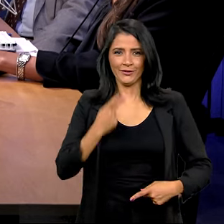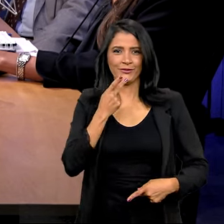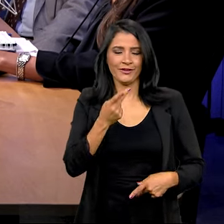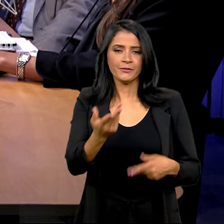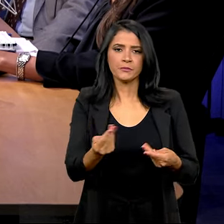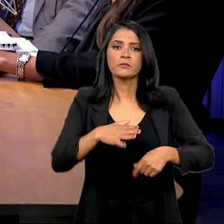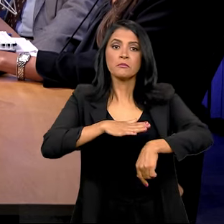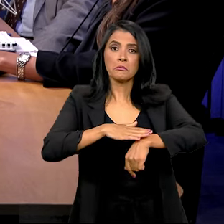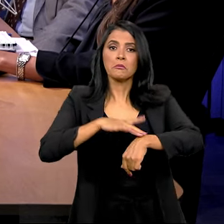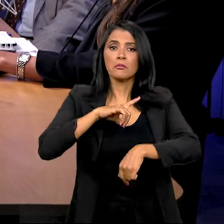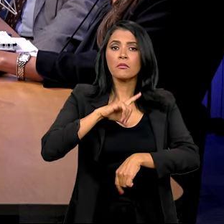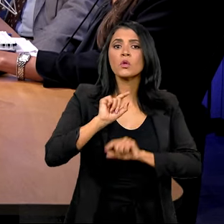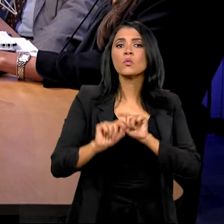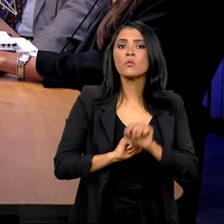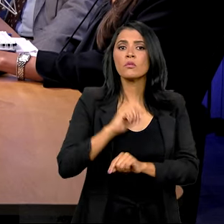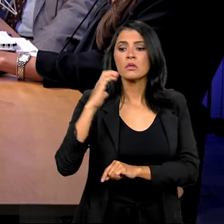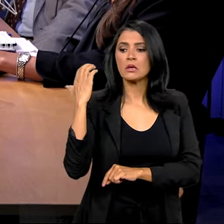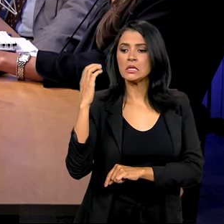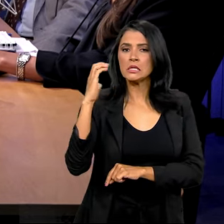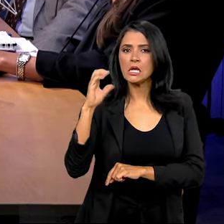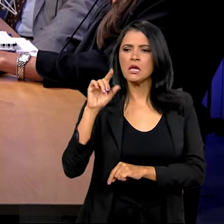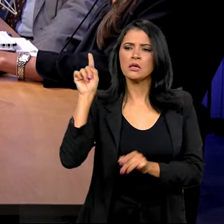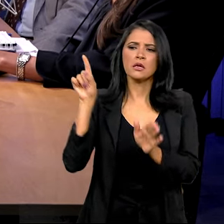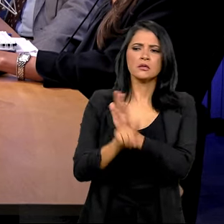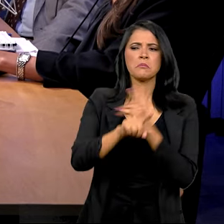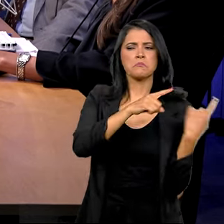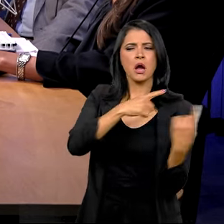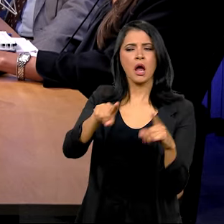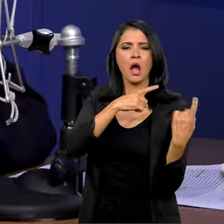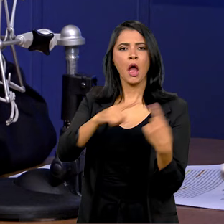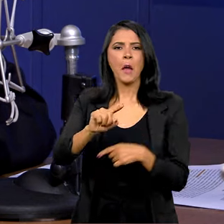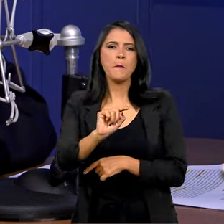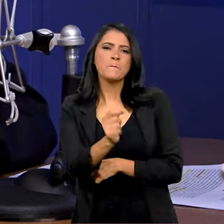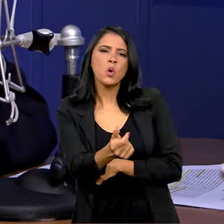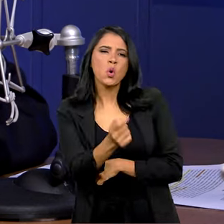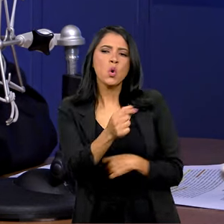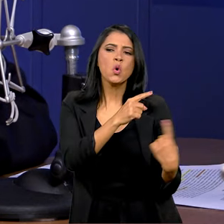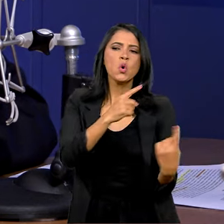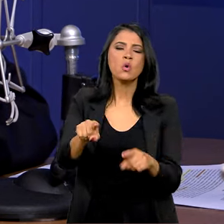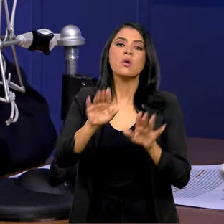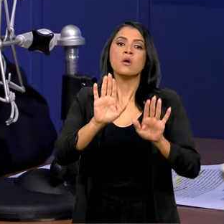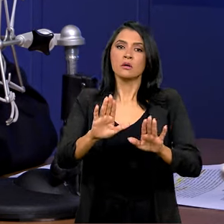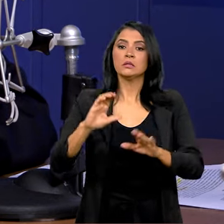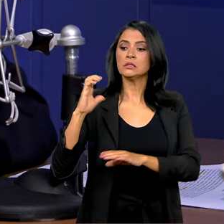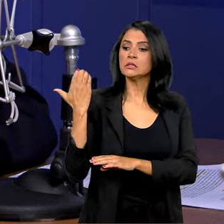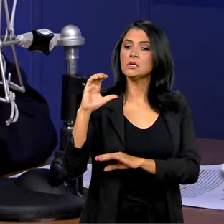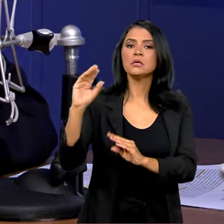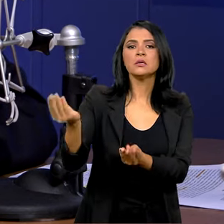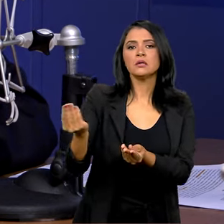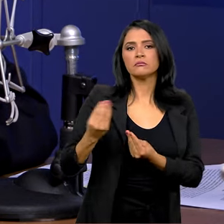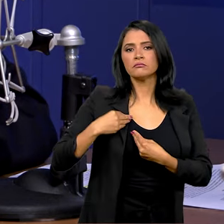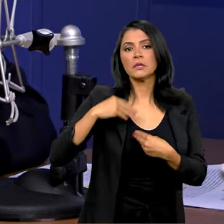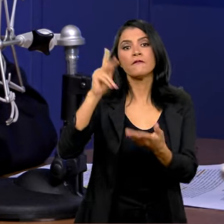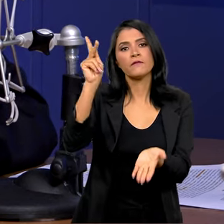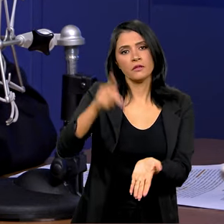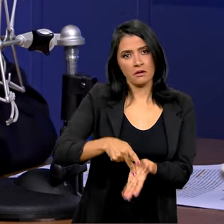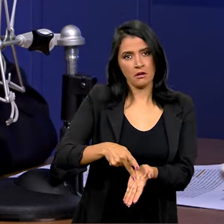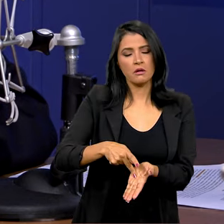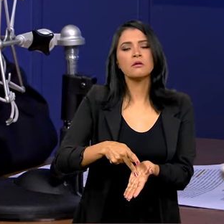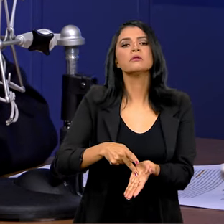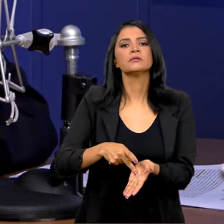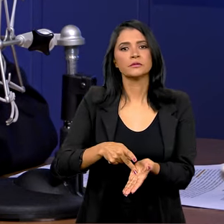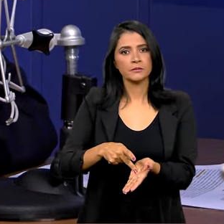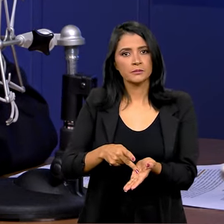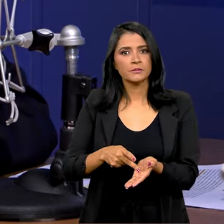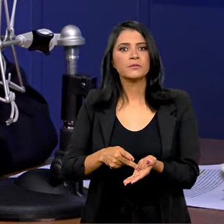refiro tem momentos onde a ciência é mais questionada menos questionada mas a ciência nos traz a verdade